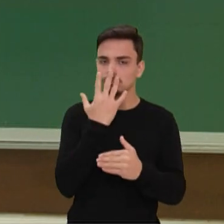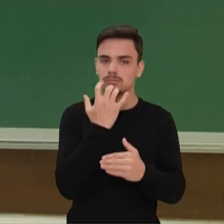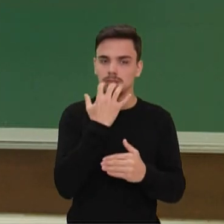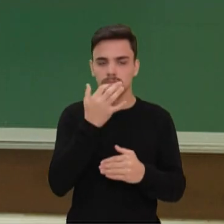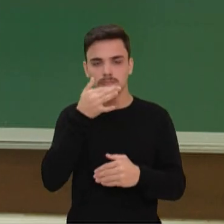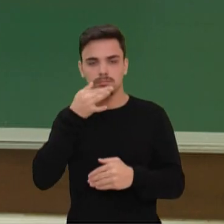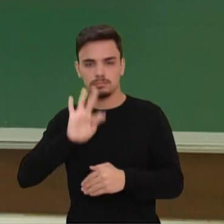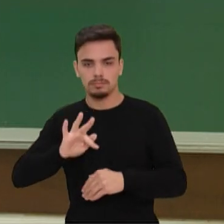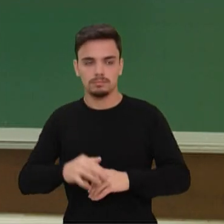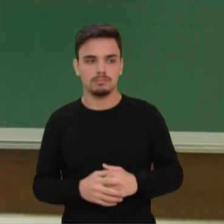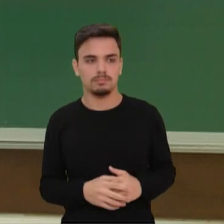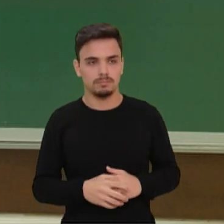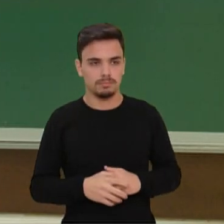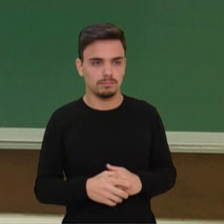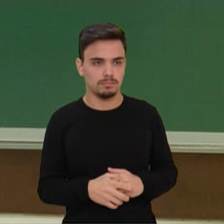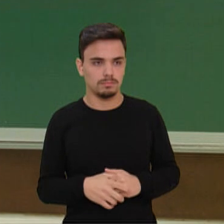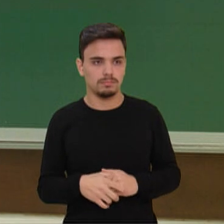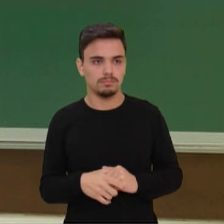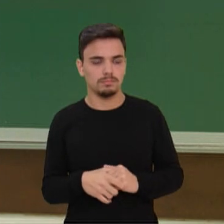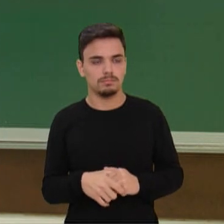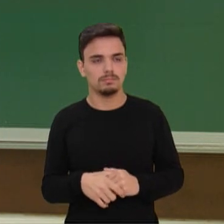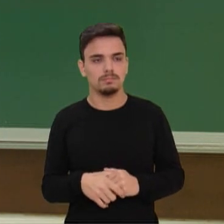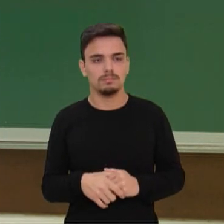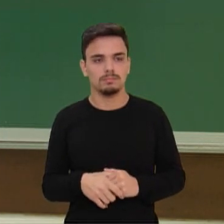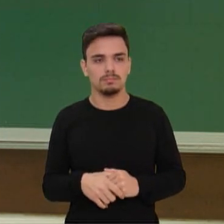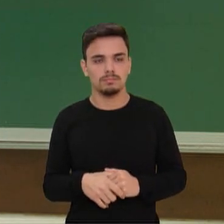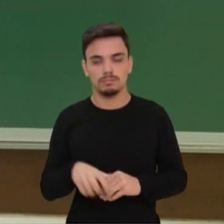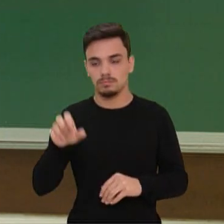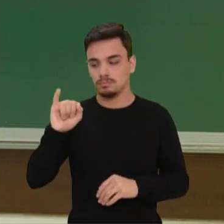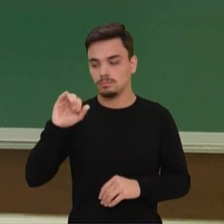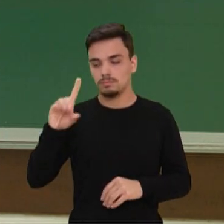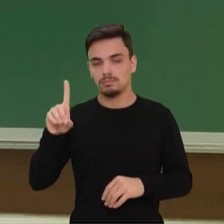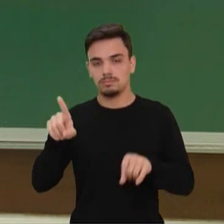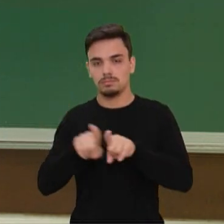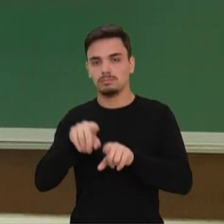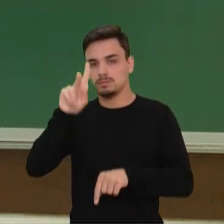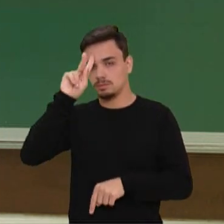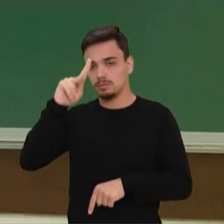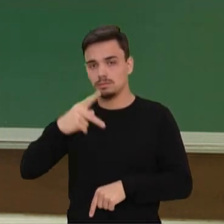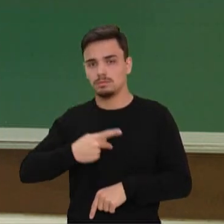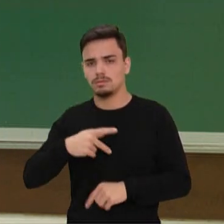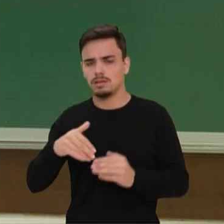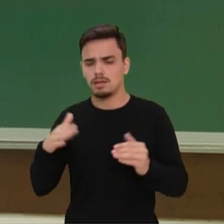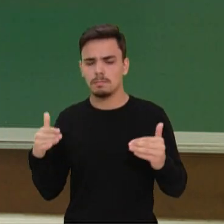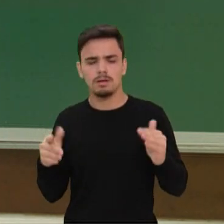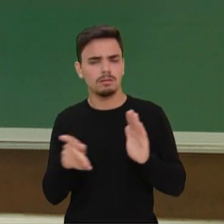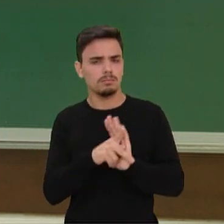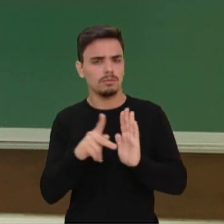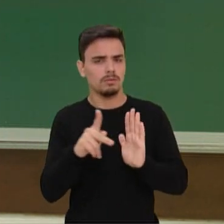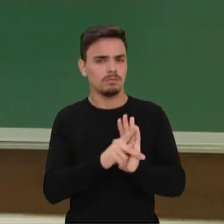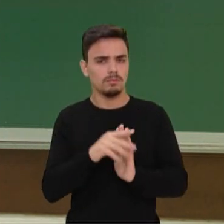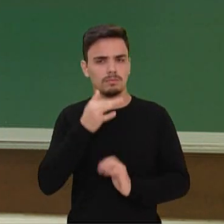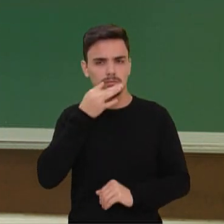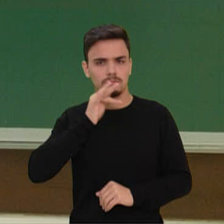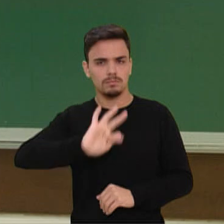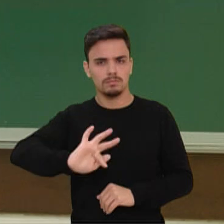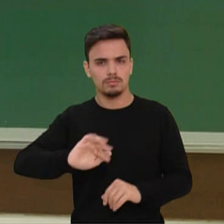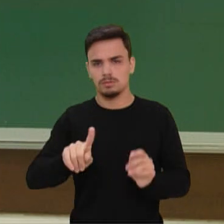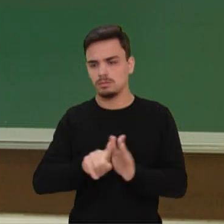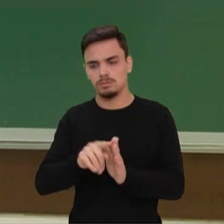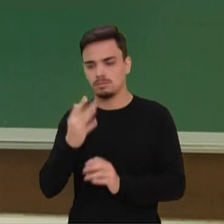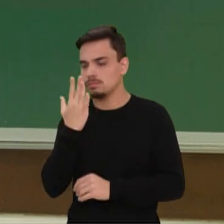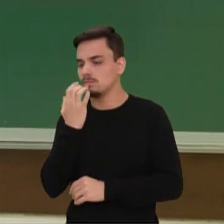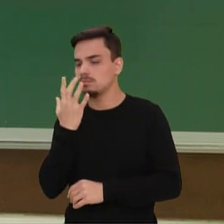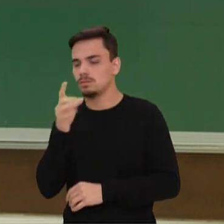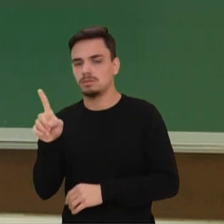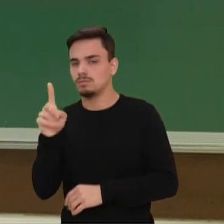e Freud. A ideia de id, ego e superego é uma ideia mais própria do Freud e não tanto do Nietzsche.